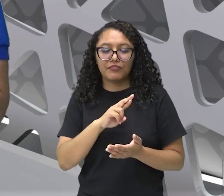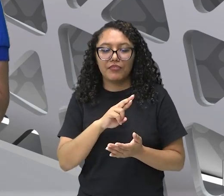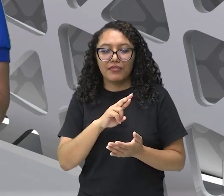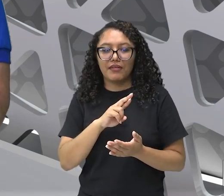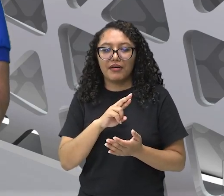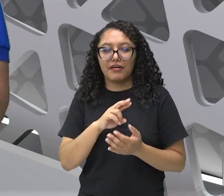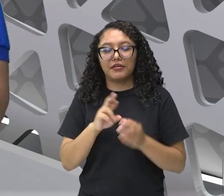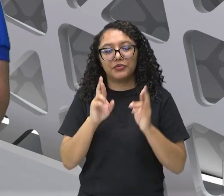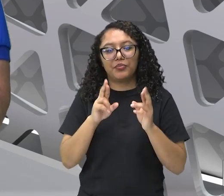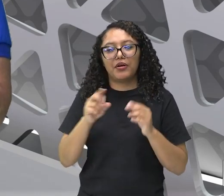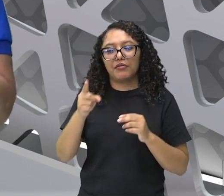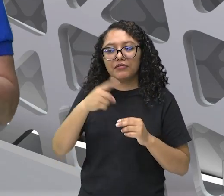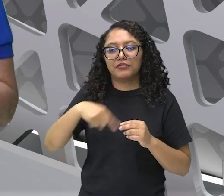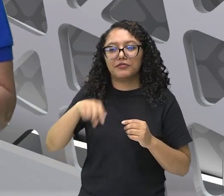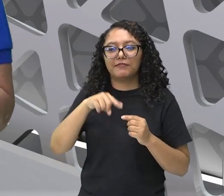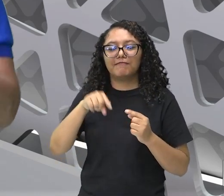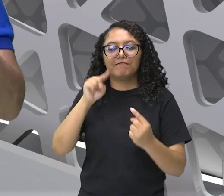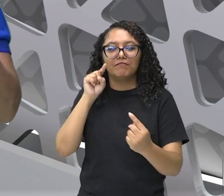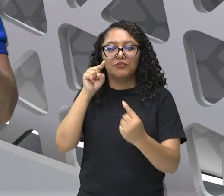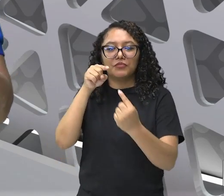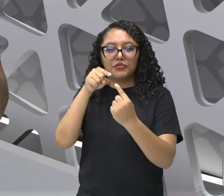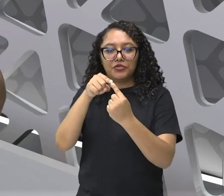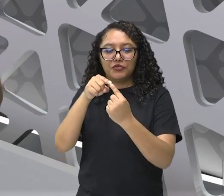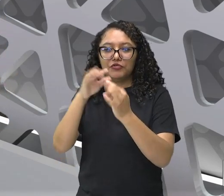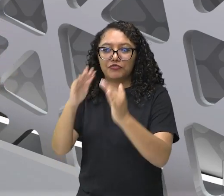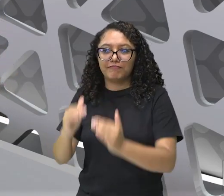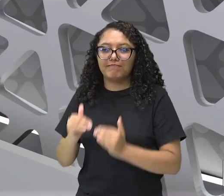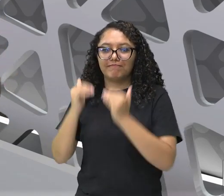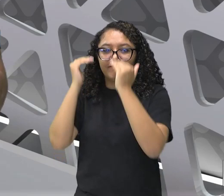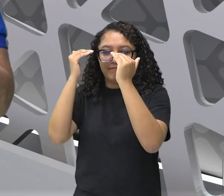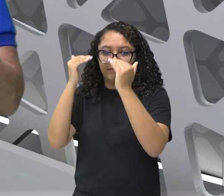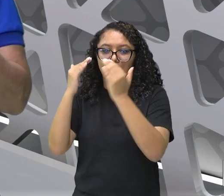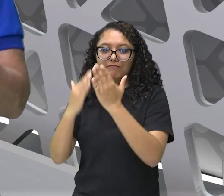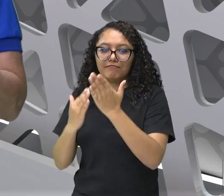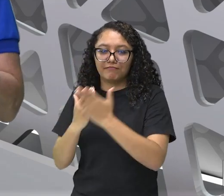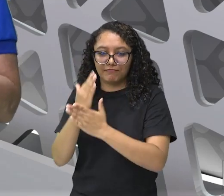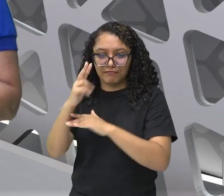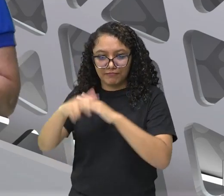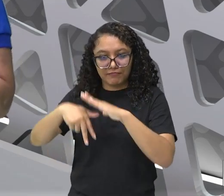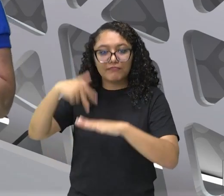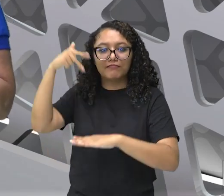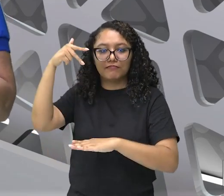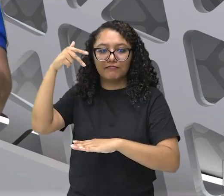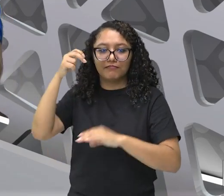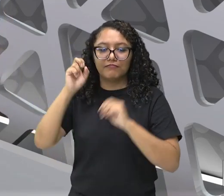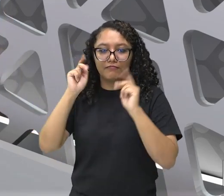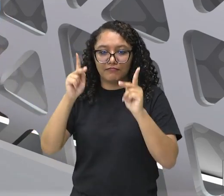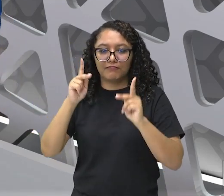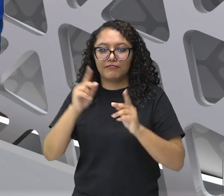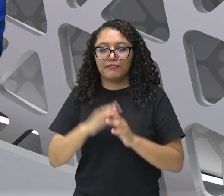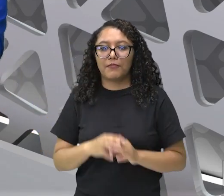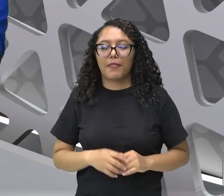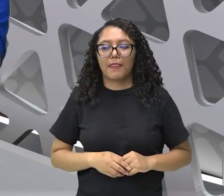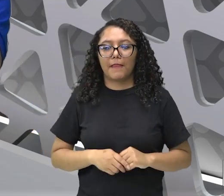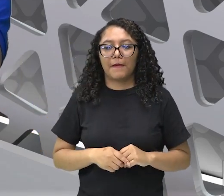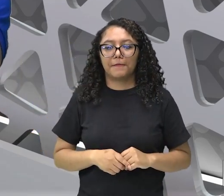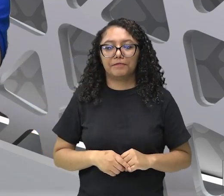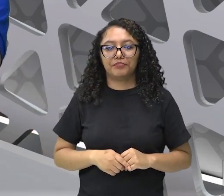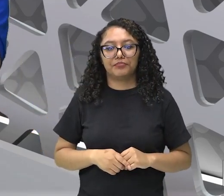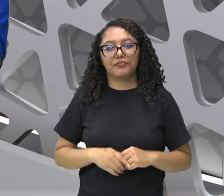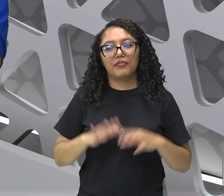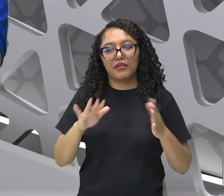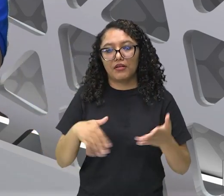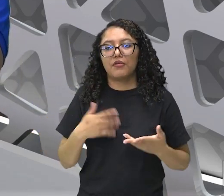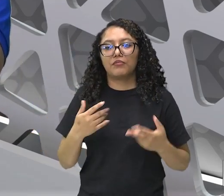essa transcendência. É isto que nós, como raça humana, buscamos. Então, nós nos utilizaremos